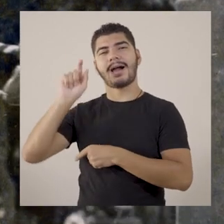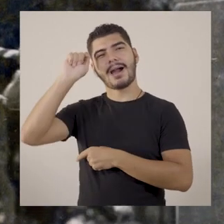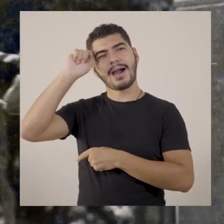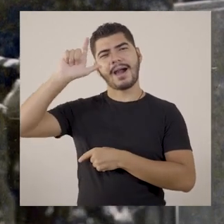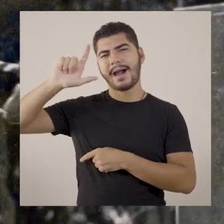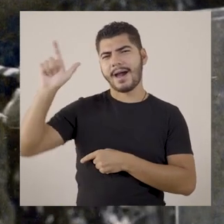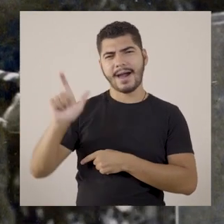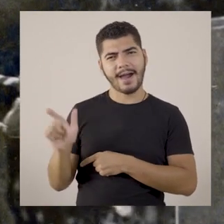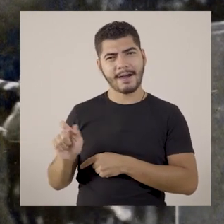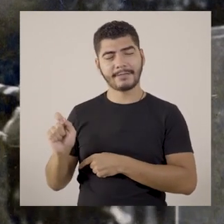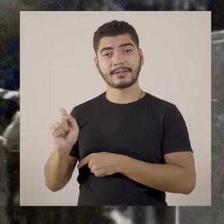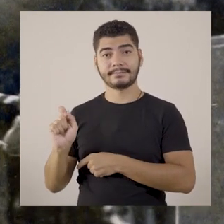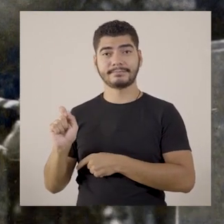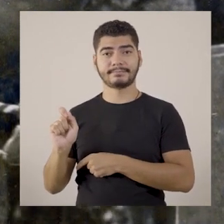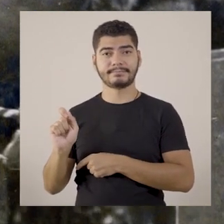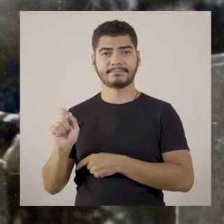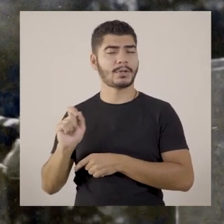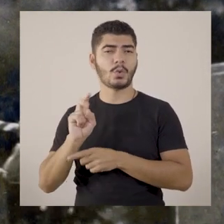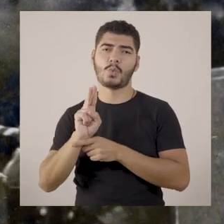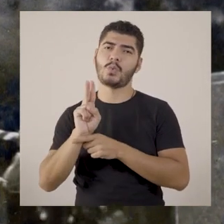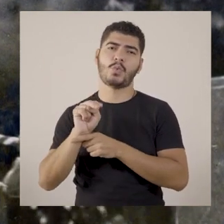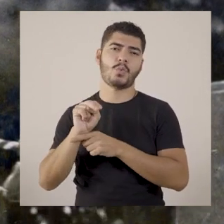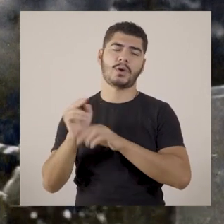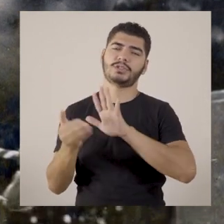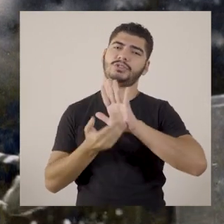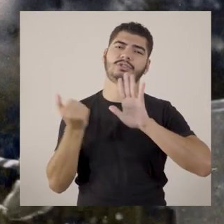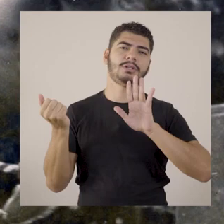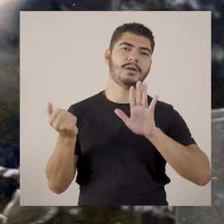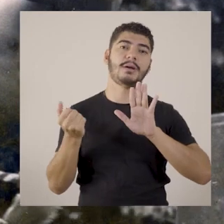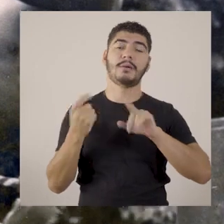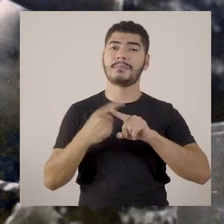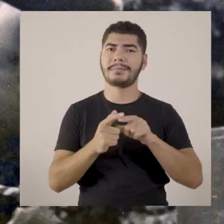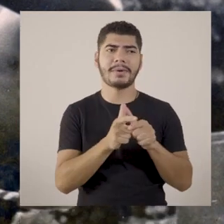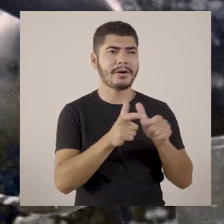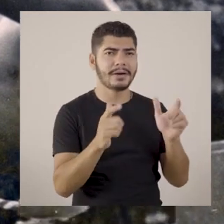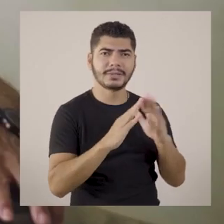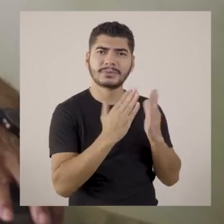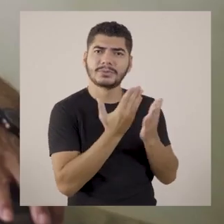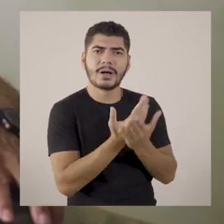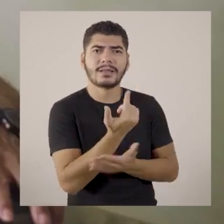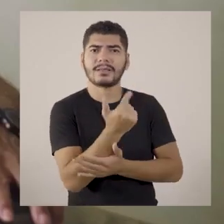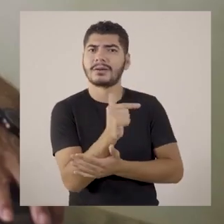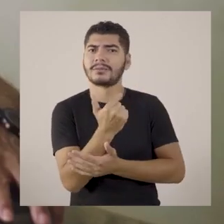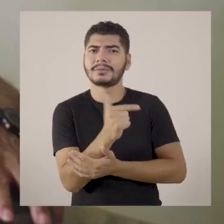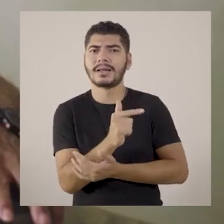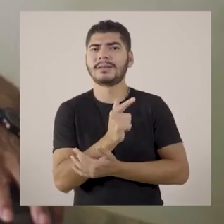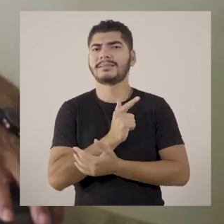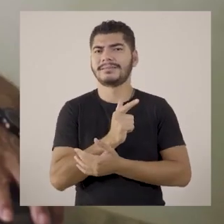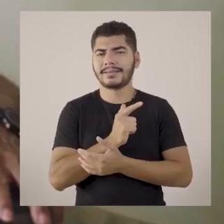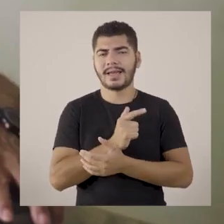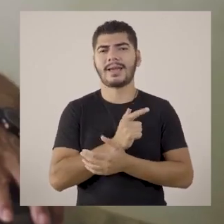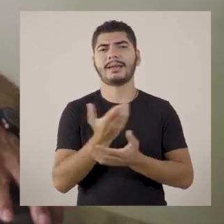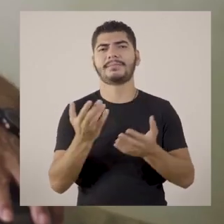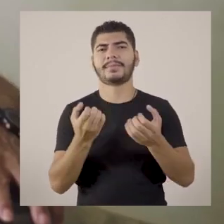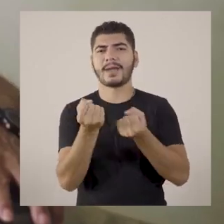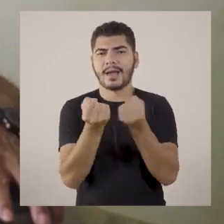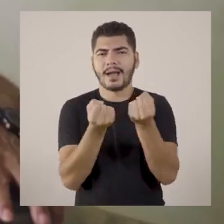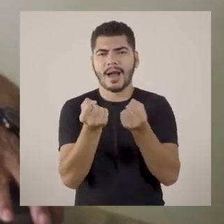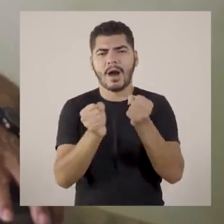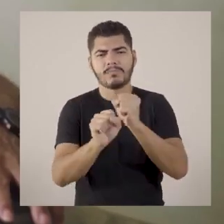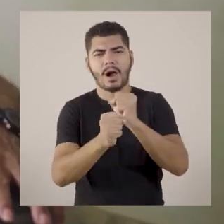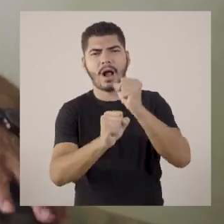África, você entende? E nunca pode tirar, porque a maioria das escolas não estão tendo. Eles estão fazendo carros